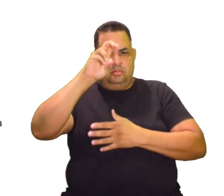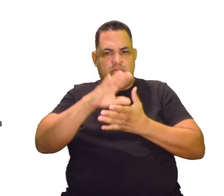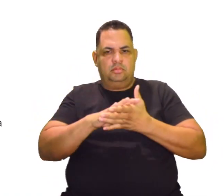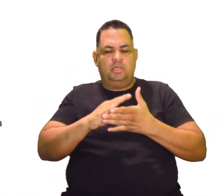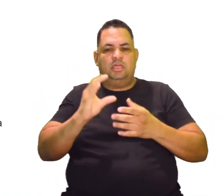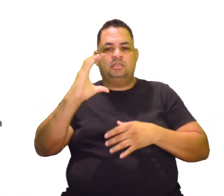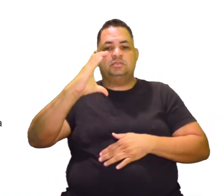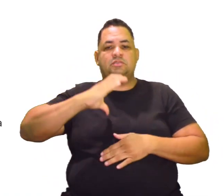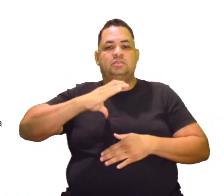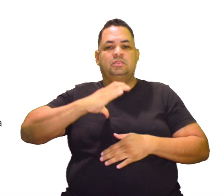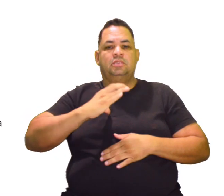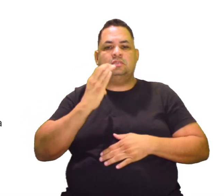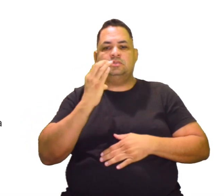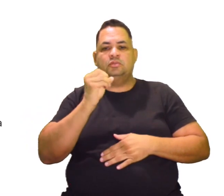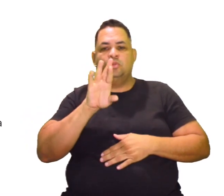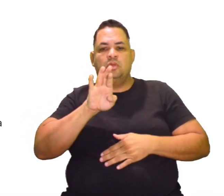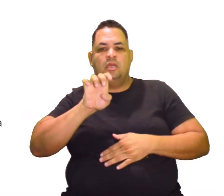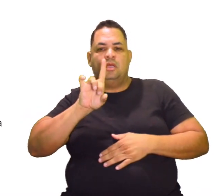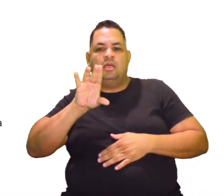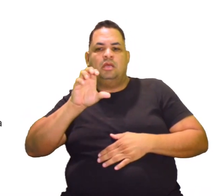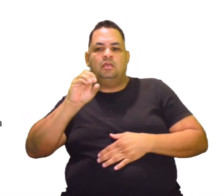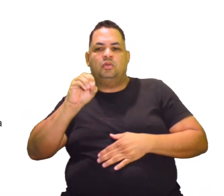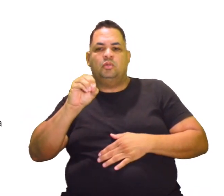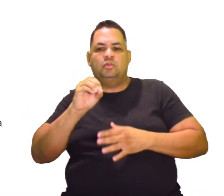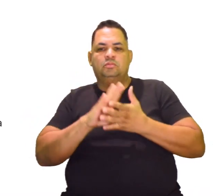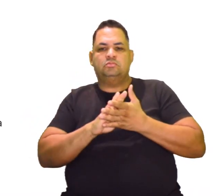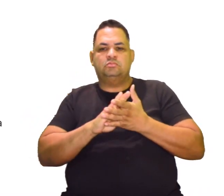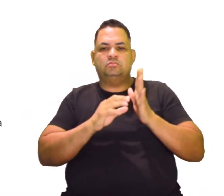Cairo. Representação, então, da quarta